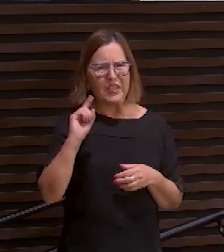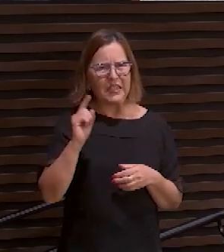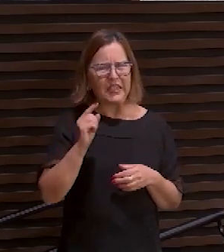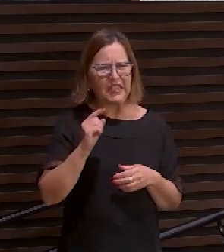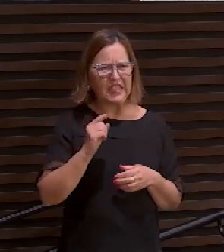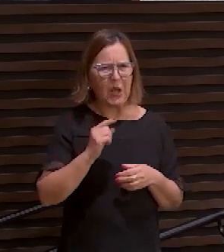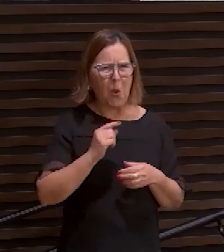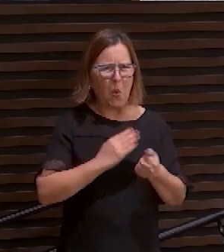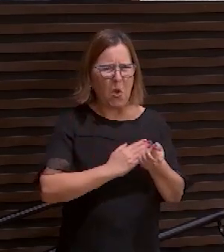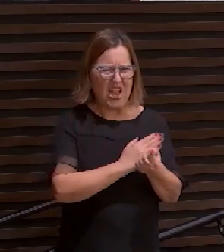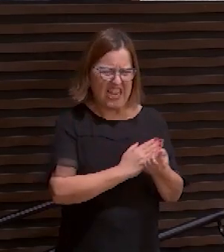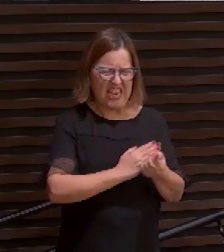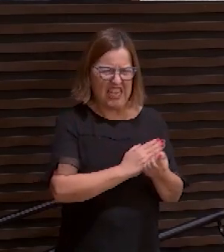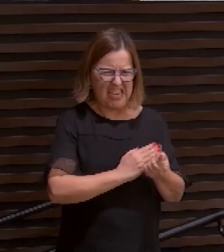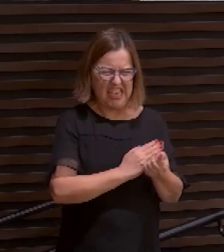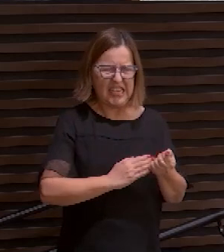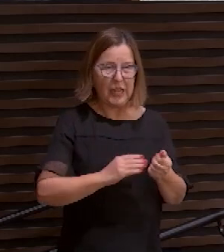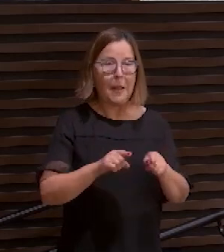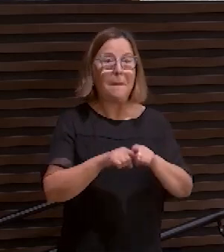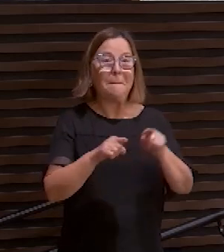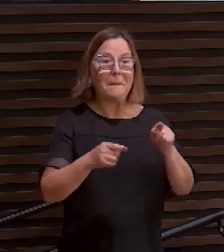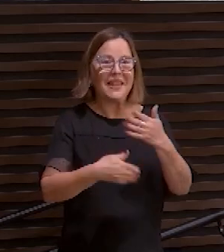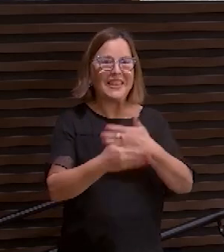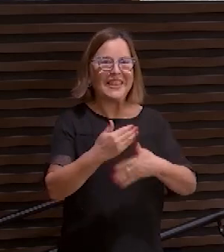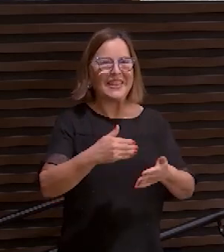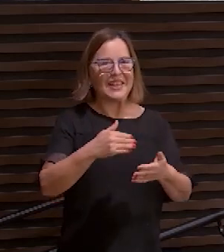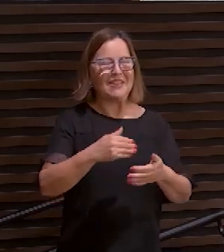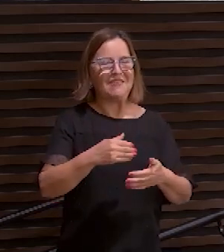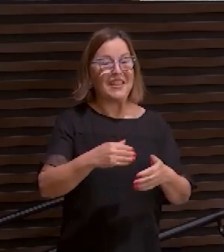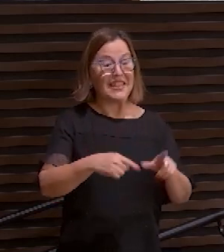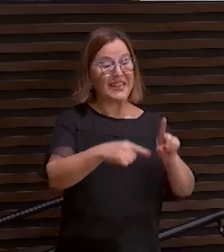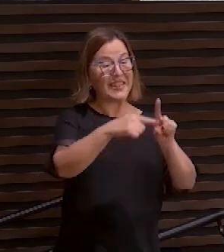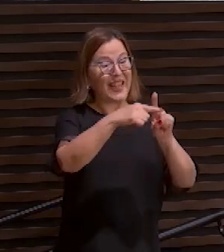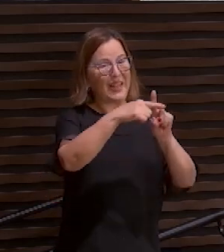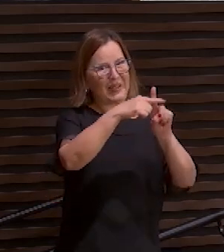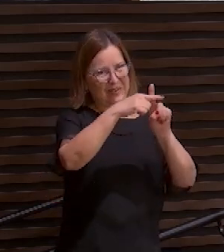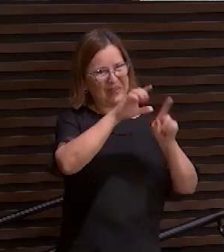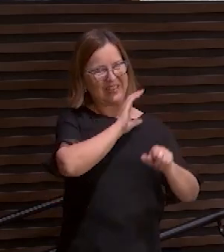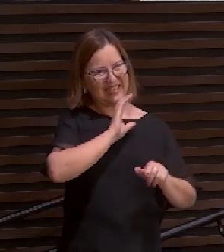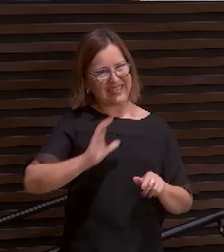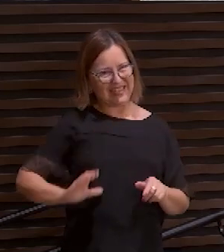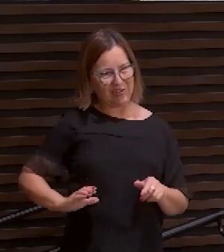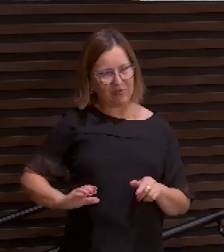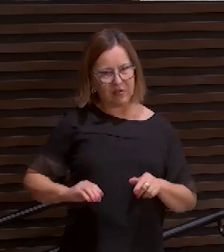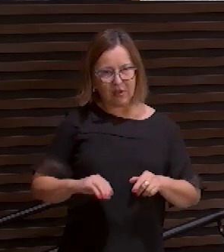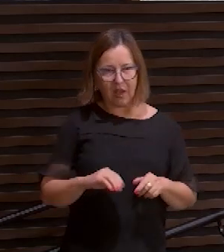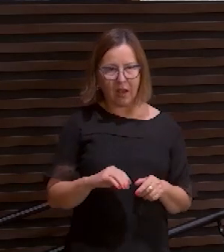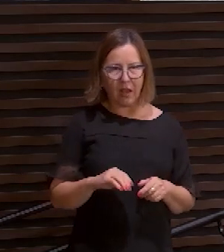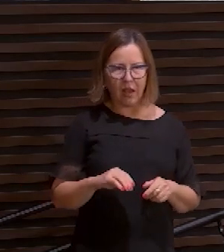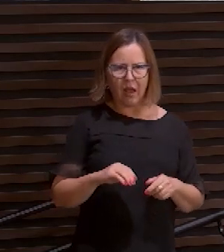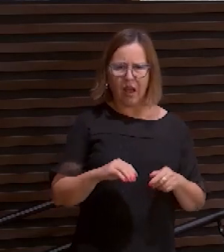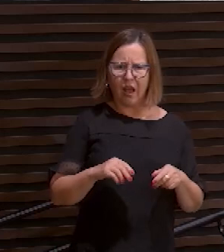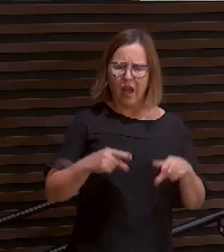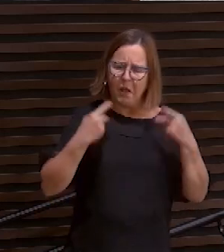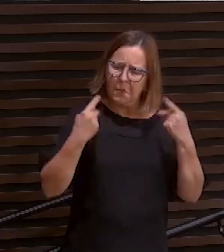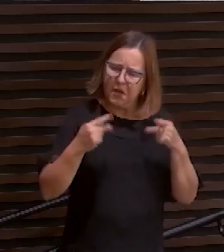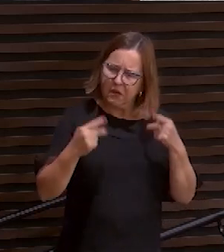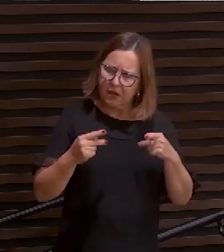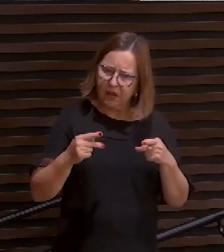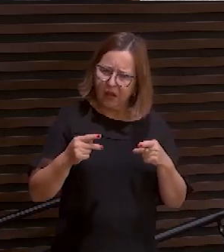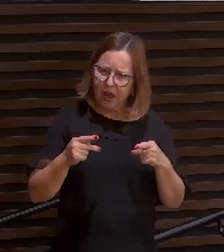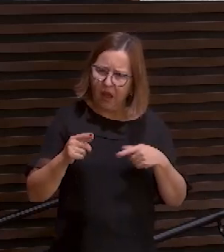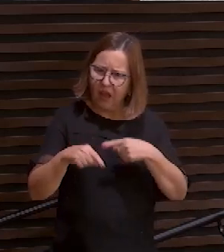mas por meio da cruz de Cristo. E quando eu cheguei num ponto, ela disse: eu creio. Eu digo: